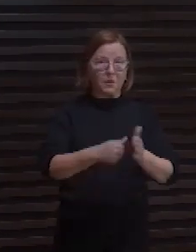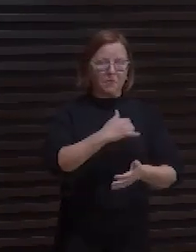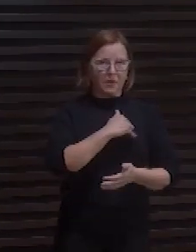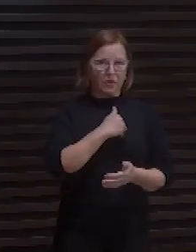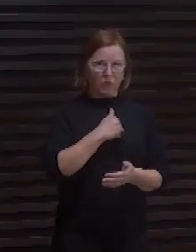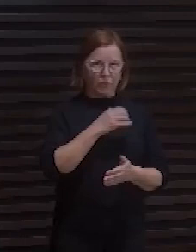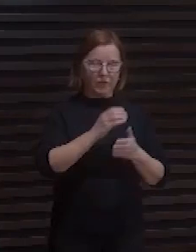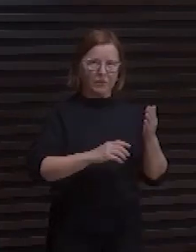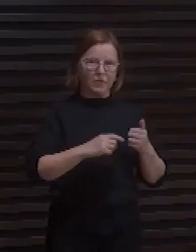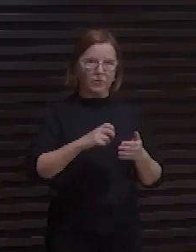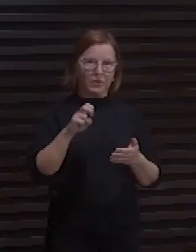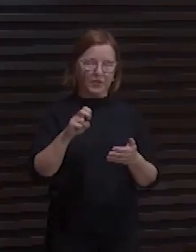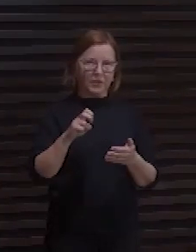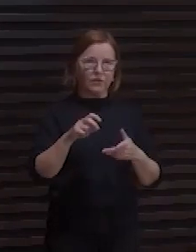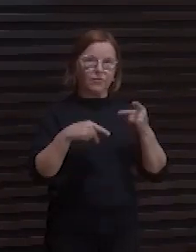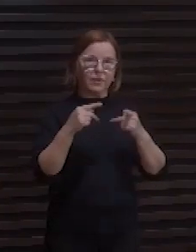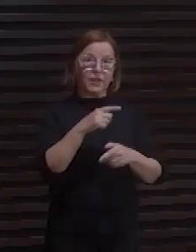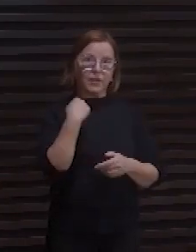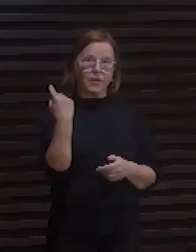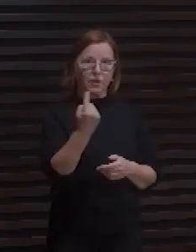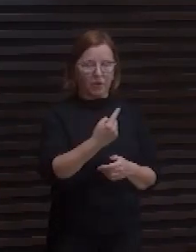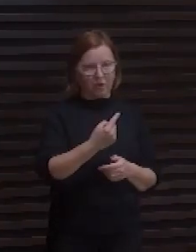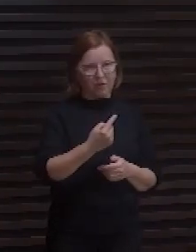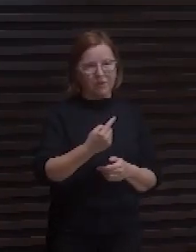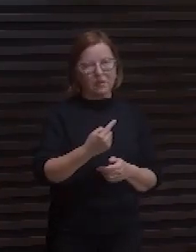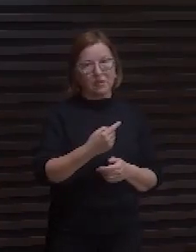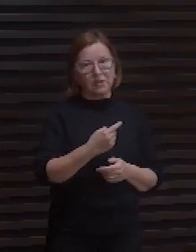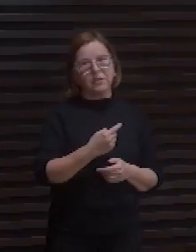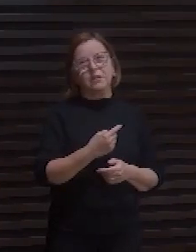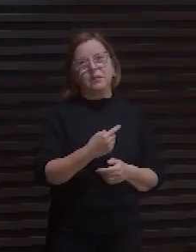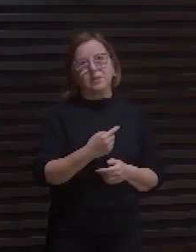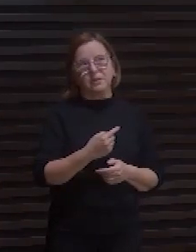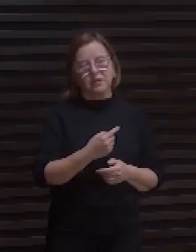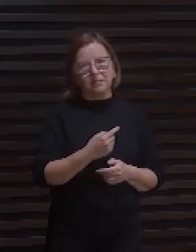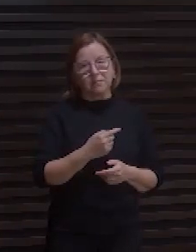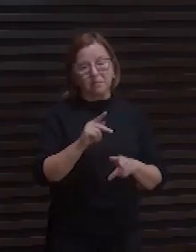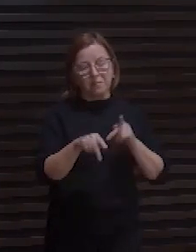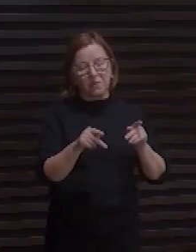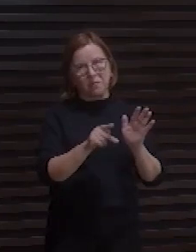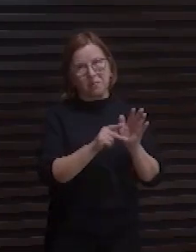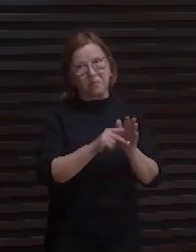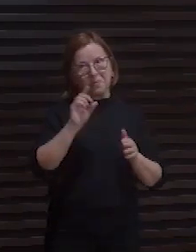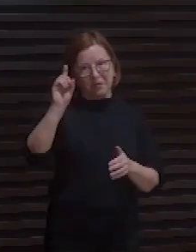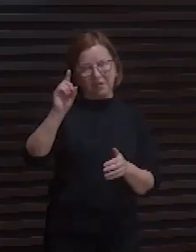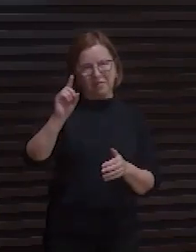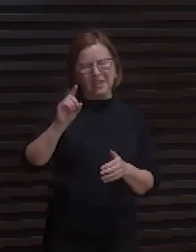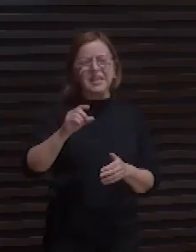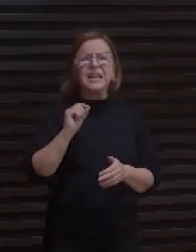de Deus, ele está falando aqui de duas categorias. Quem são aqueles que pertencem a